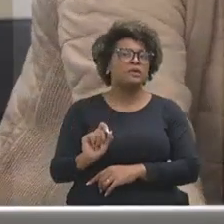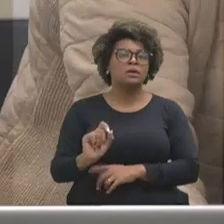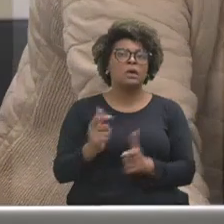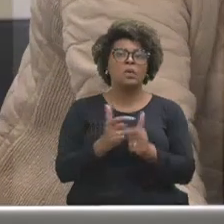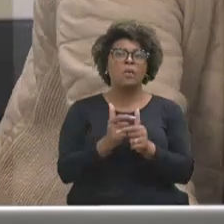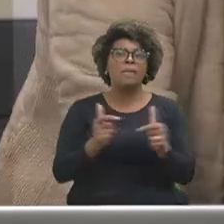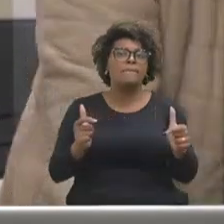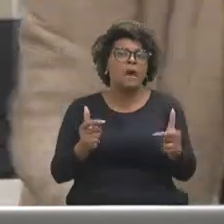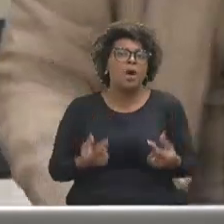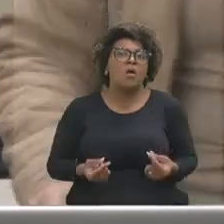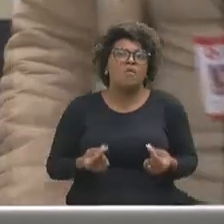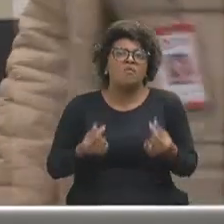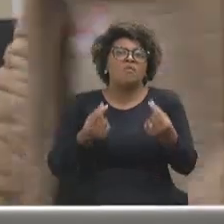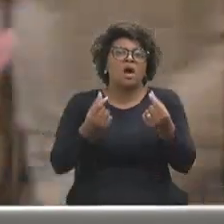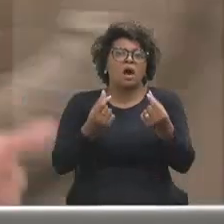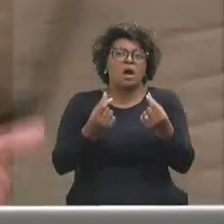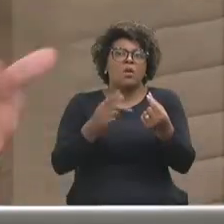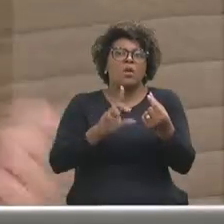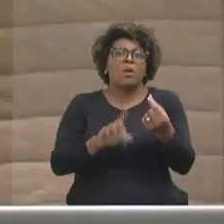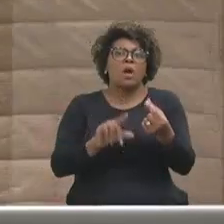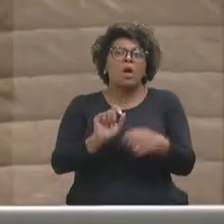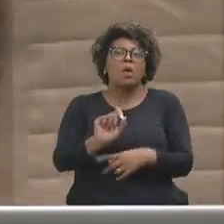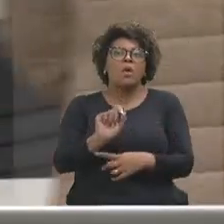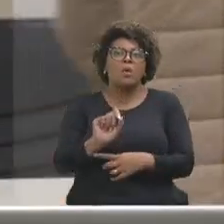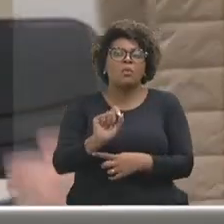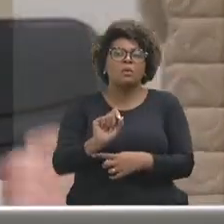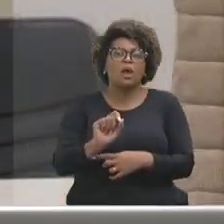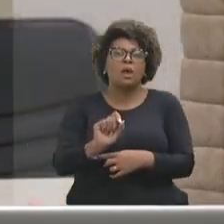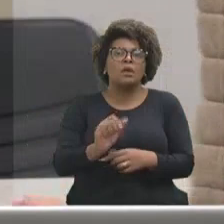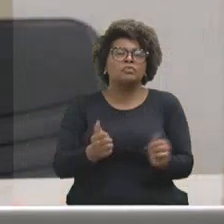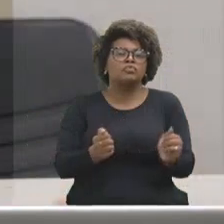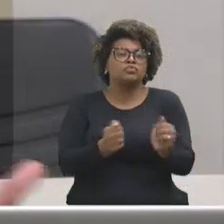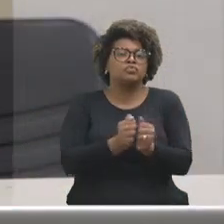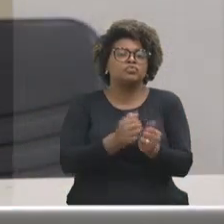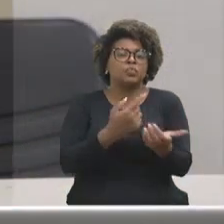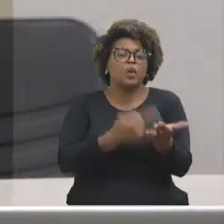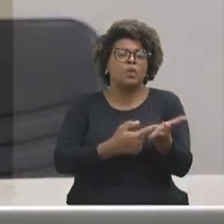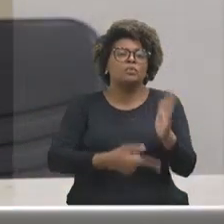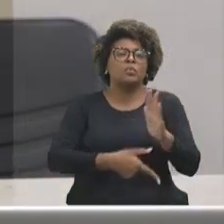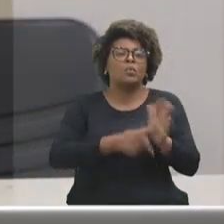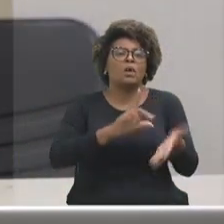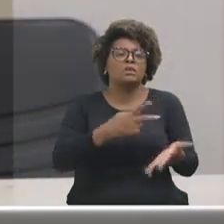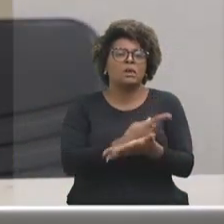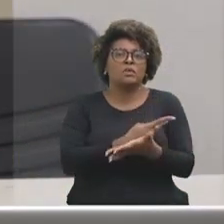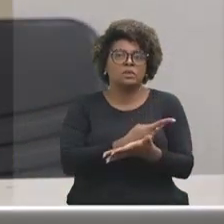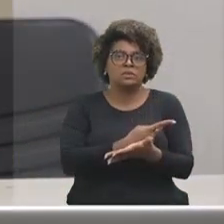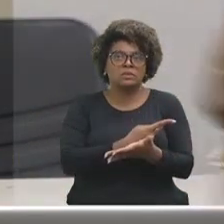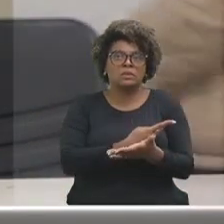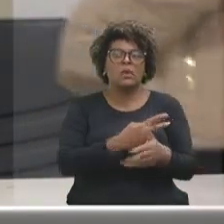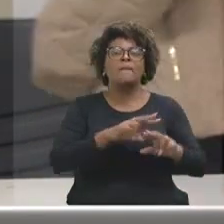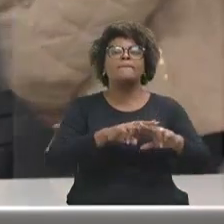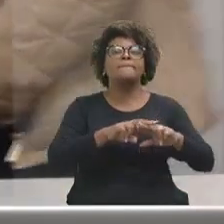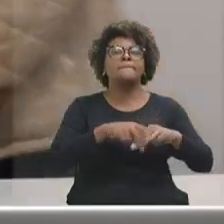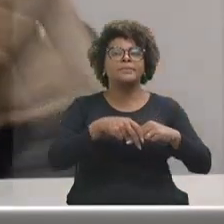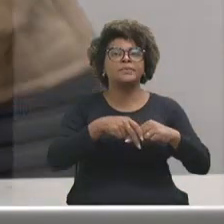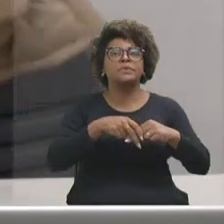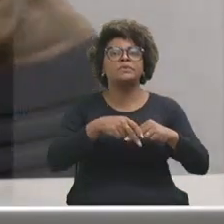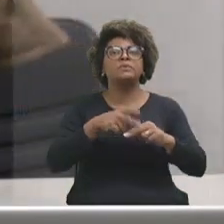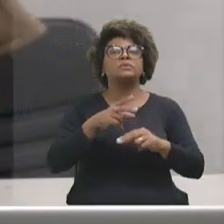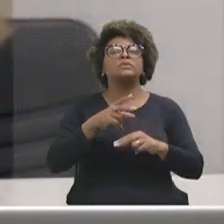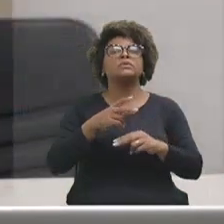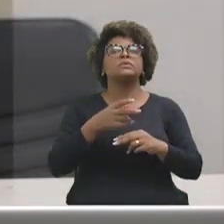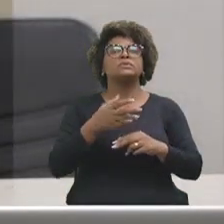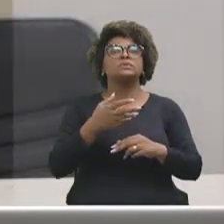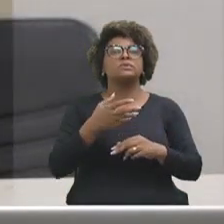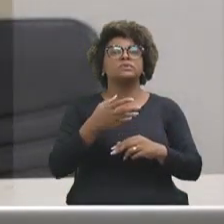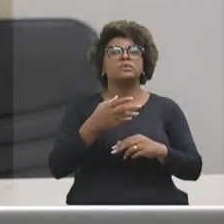valor do recurso que é o recurso vinculado ao acordo que veio antes e a gente por isso a gente tem